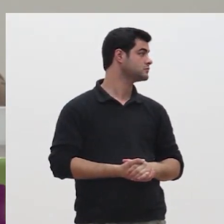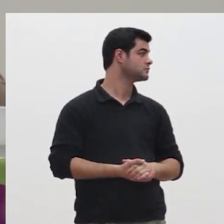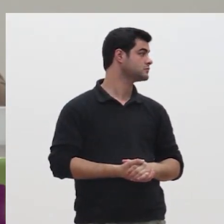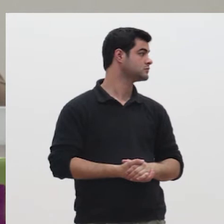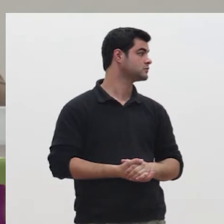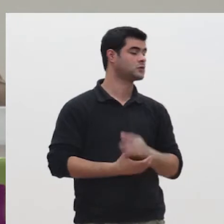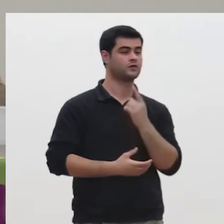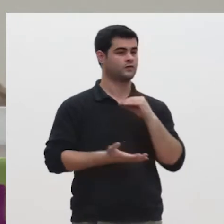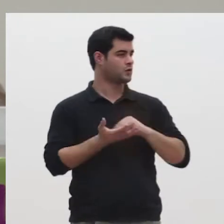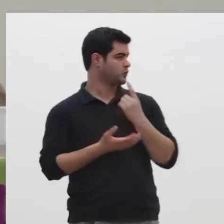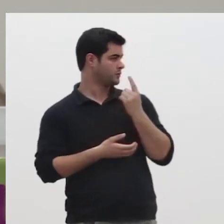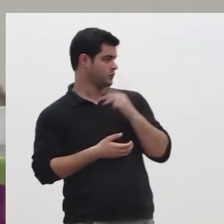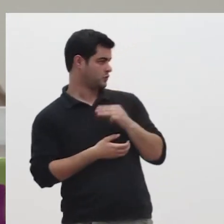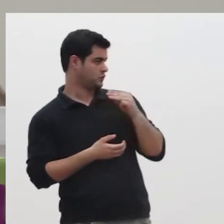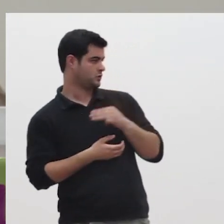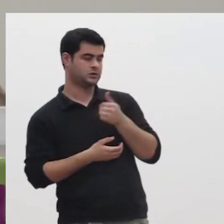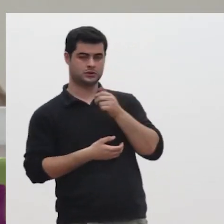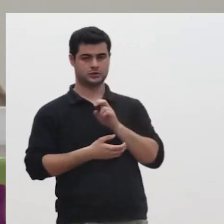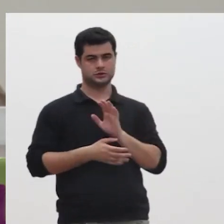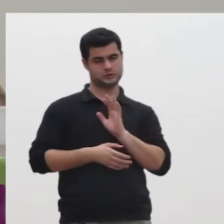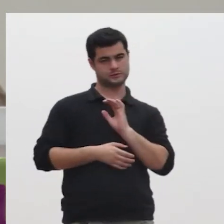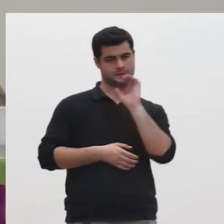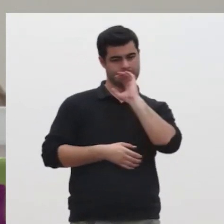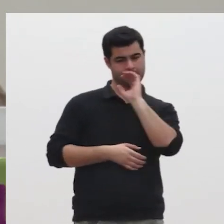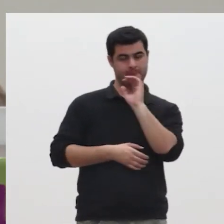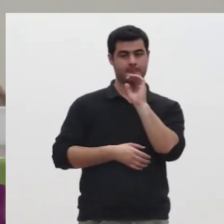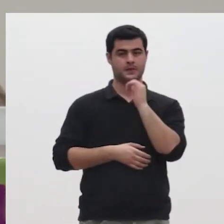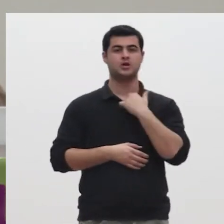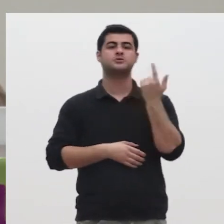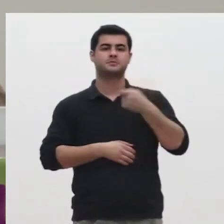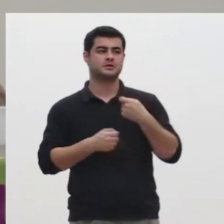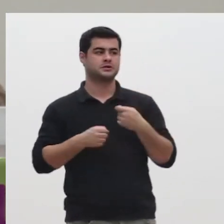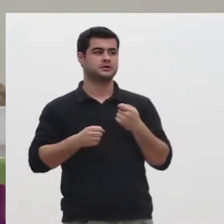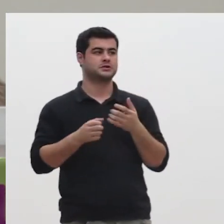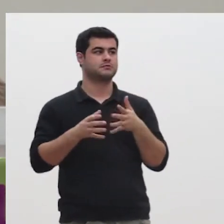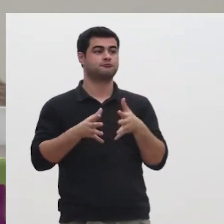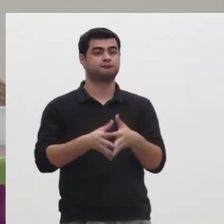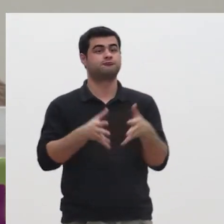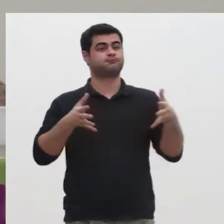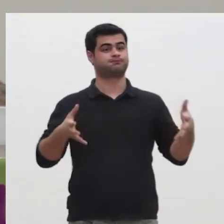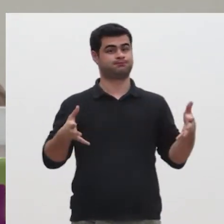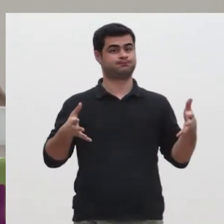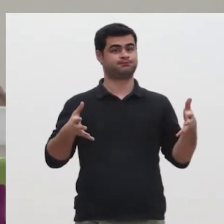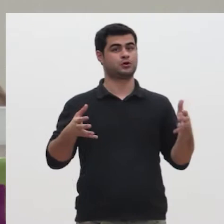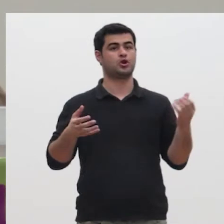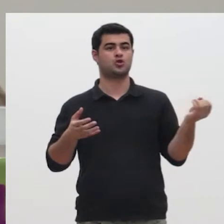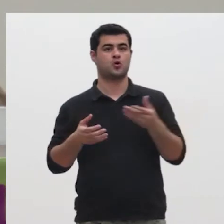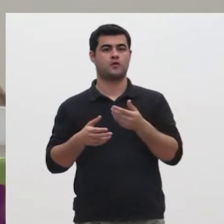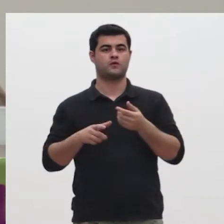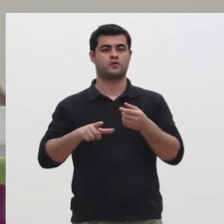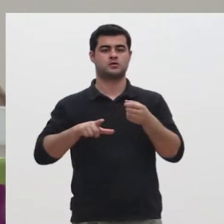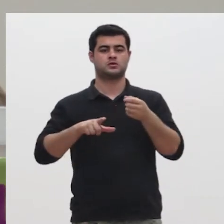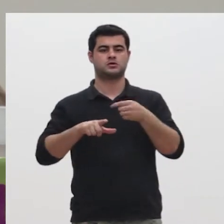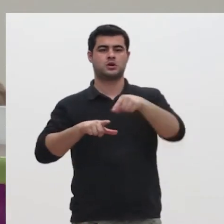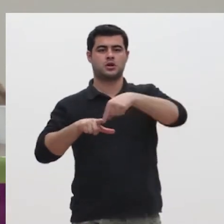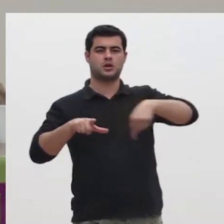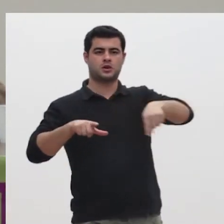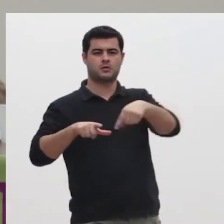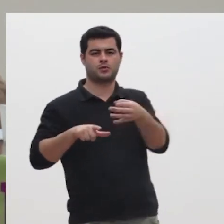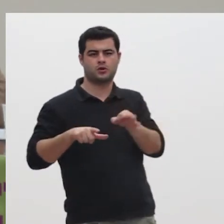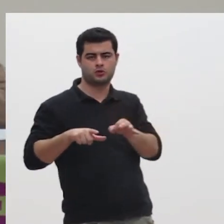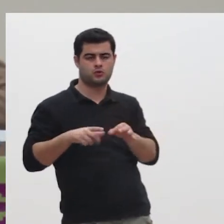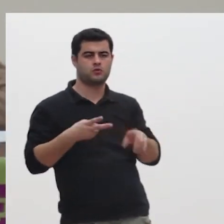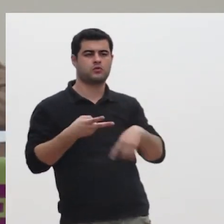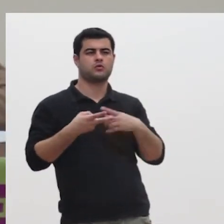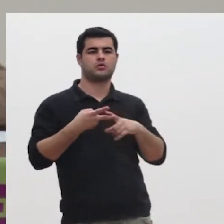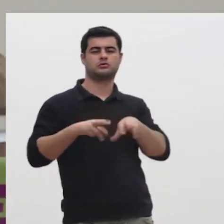Nesse 1 minuto e 15, nós precisamos fazer uma reforma e ampliação de espaço físico aqui para novos laboratórios, sobretudo. Tem equipamentos modernos